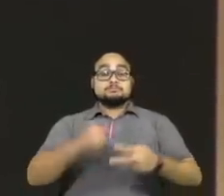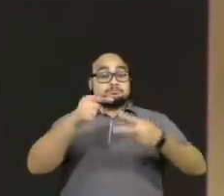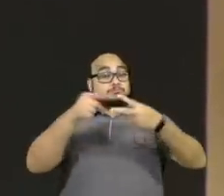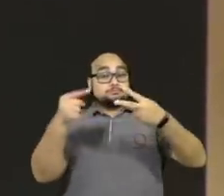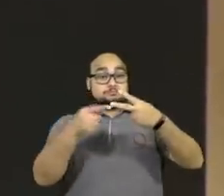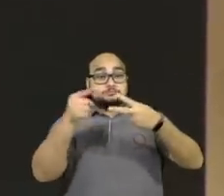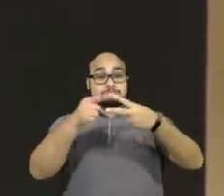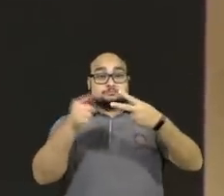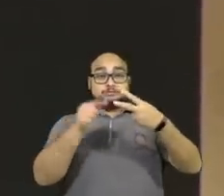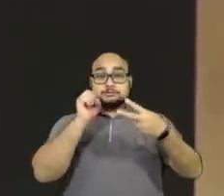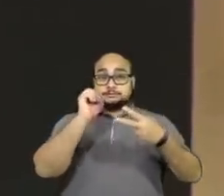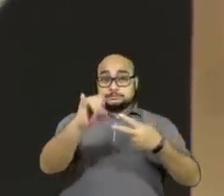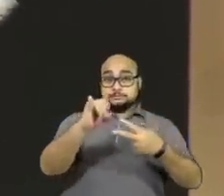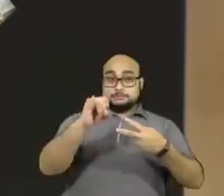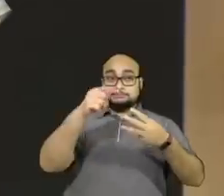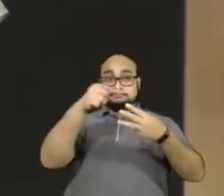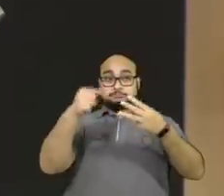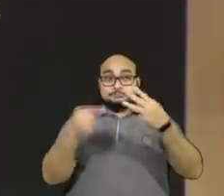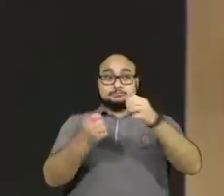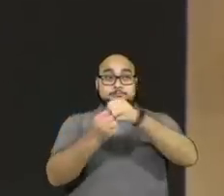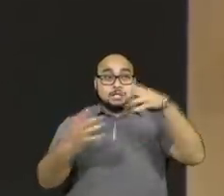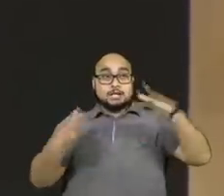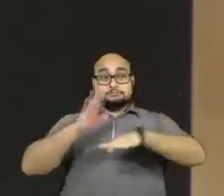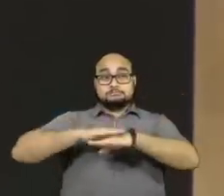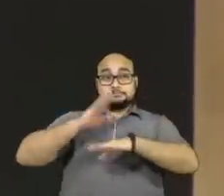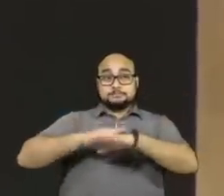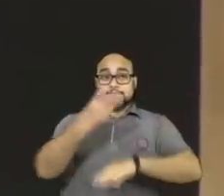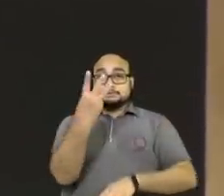três milagres e mais de 30 vitórias.